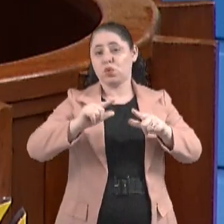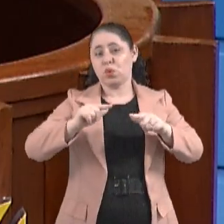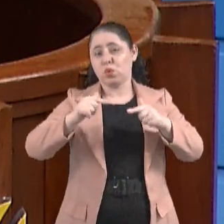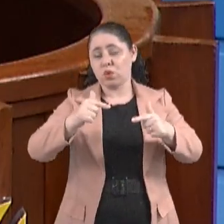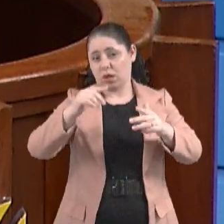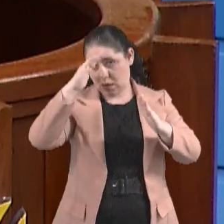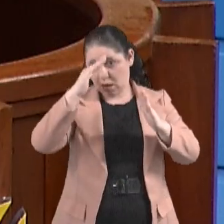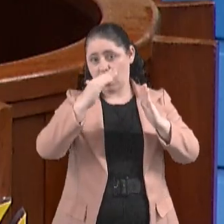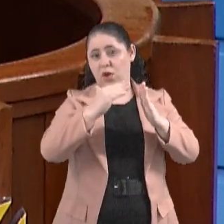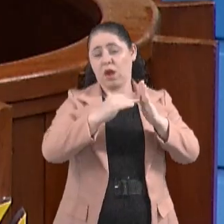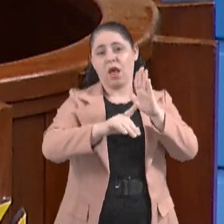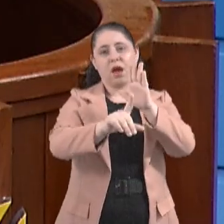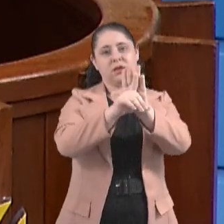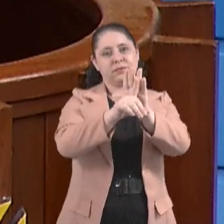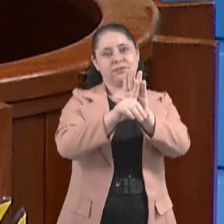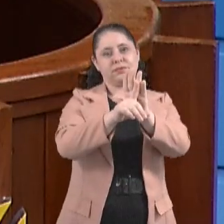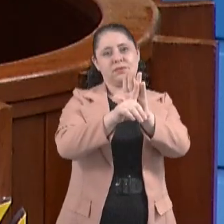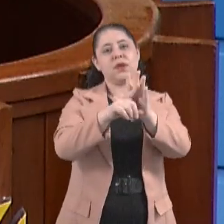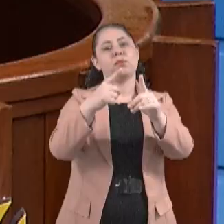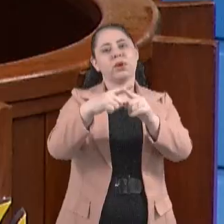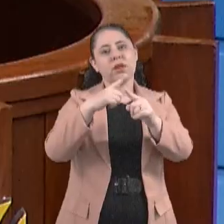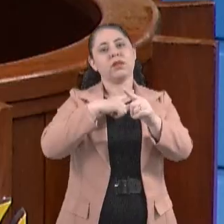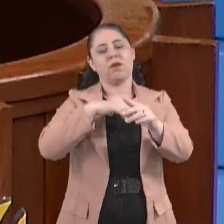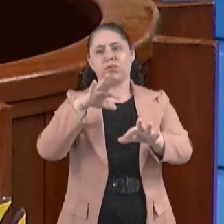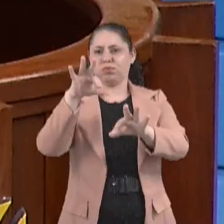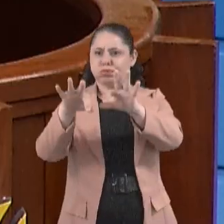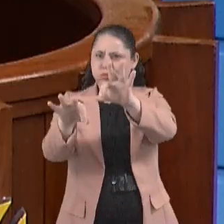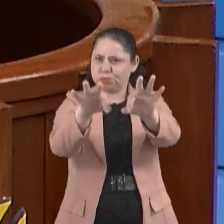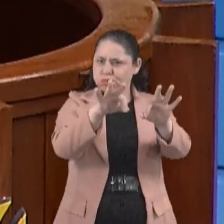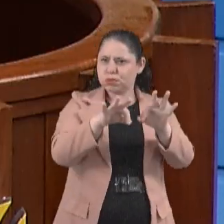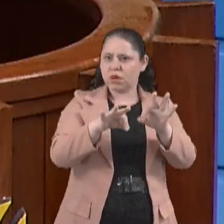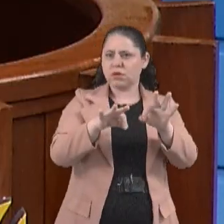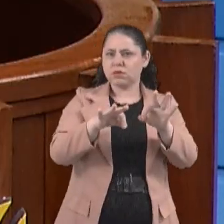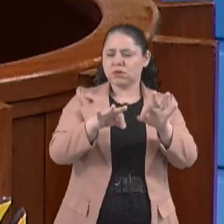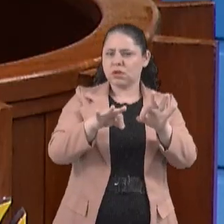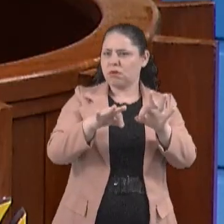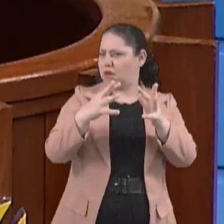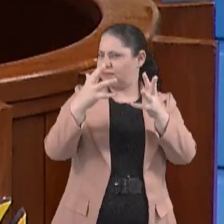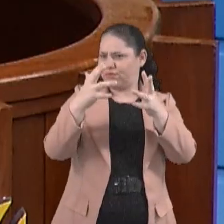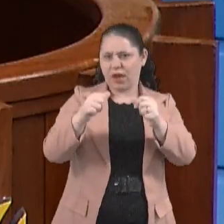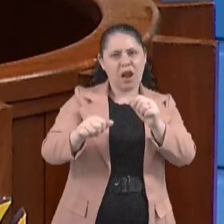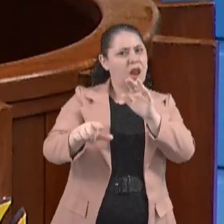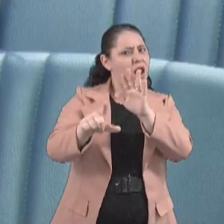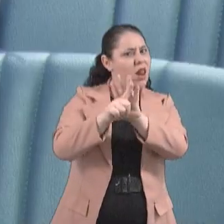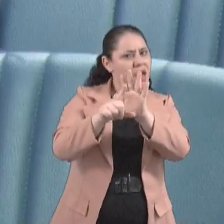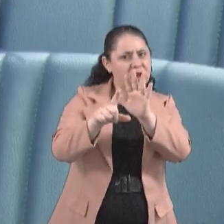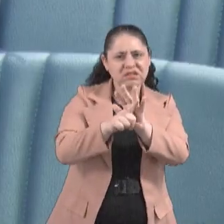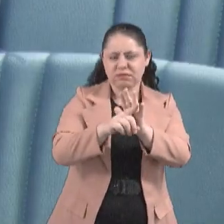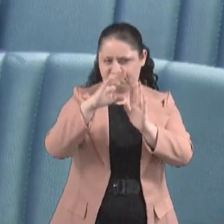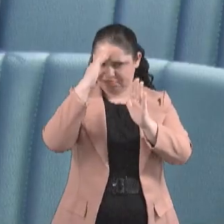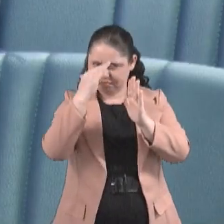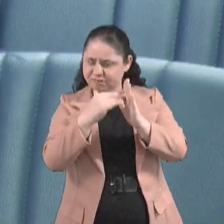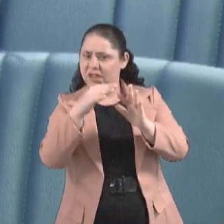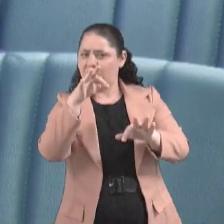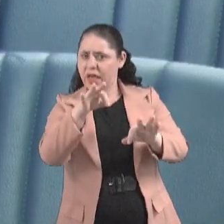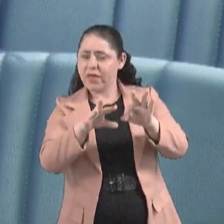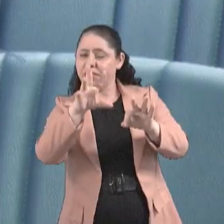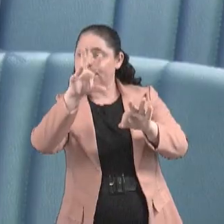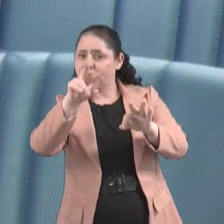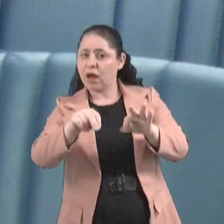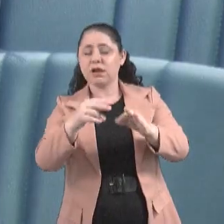luta do reconhecimento da lei, porque nós tivemos vários juízes no Brasil que não aceitaram e que não queriam reconhecer